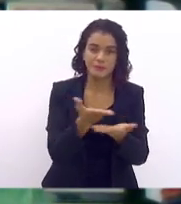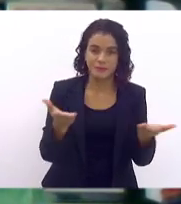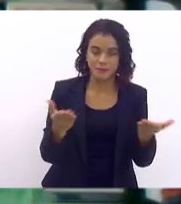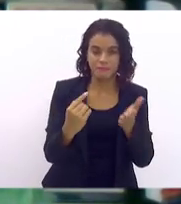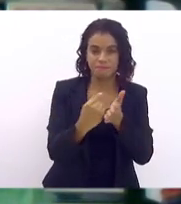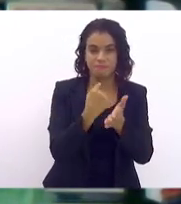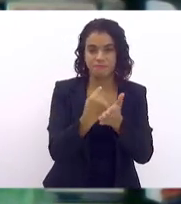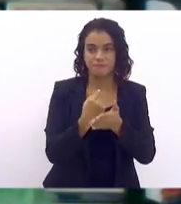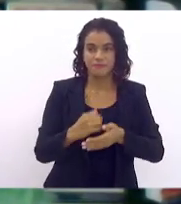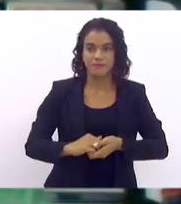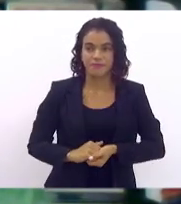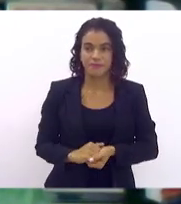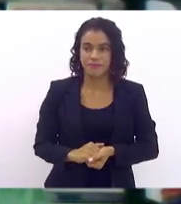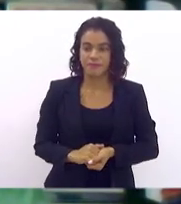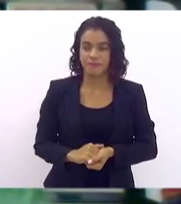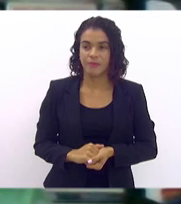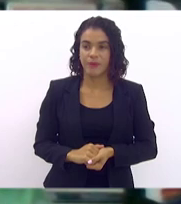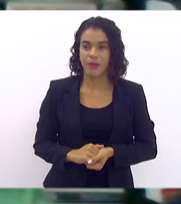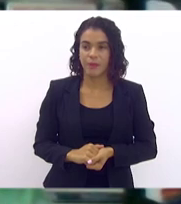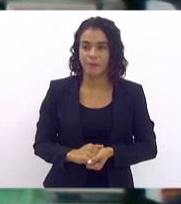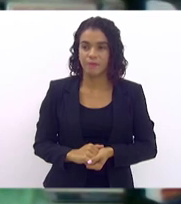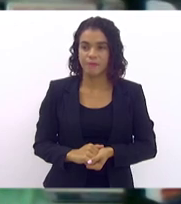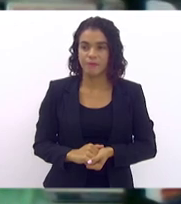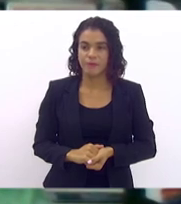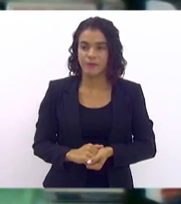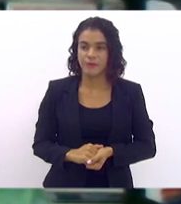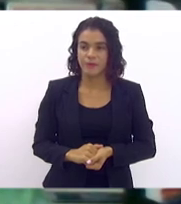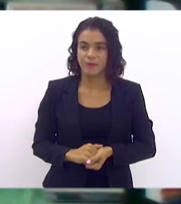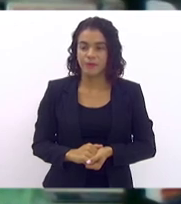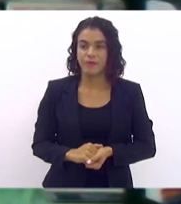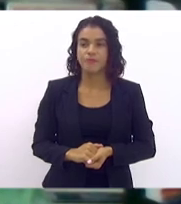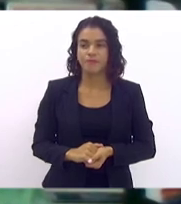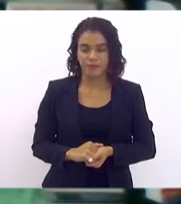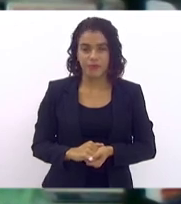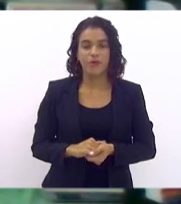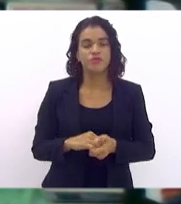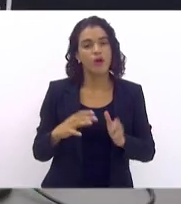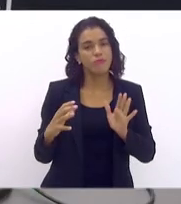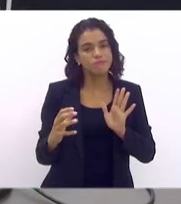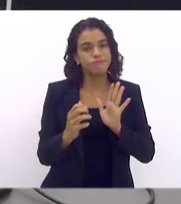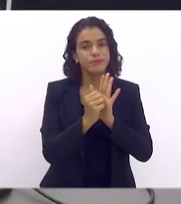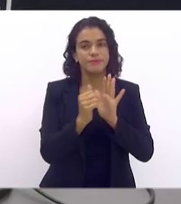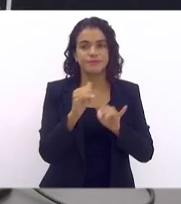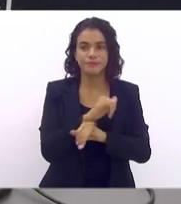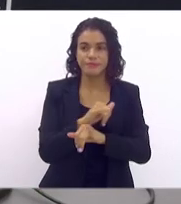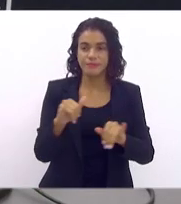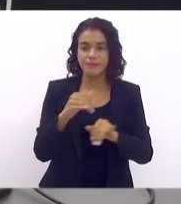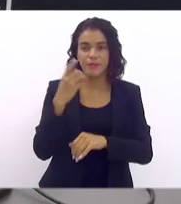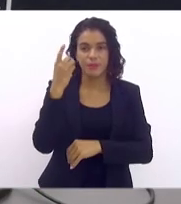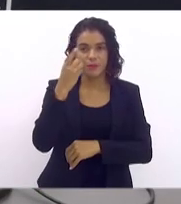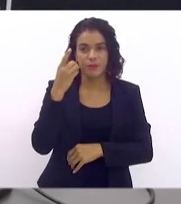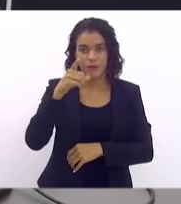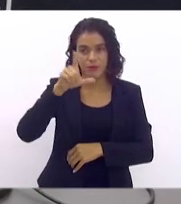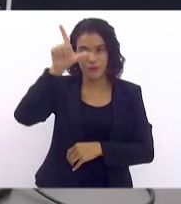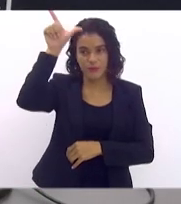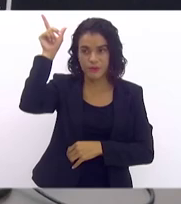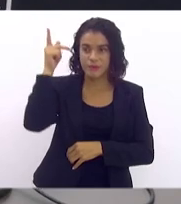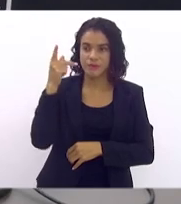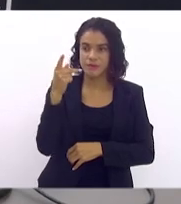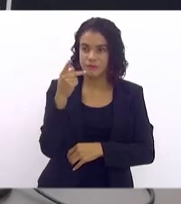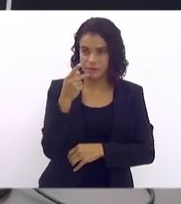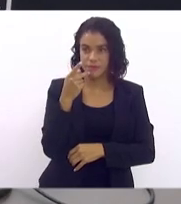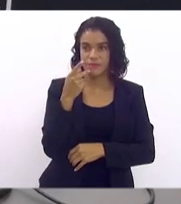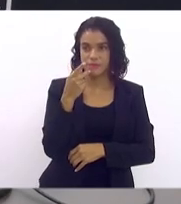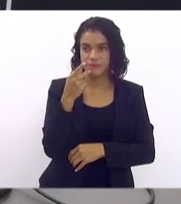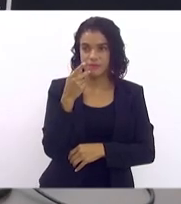pergunta. Obrigada, eu só quero já desde o início registrar aqui que deputado Augusto Paulo, logo depois do início